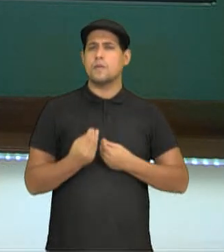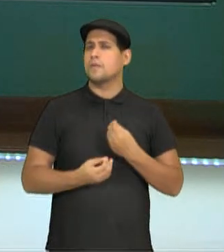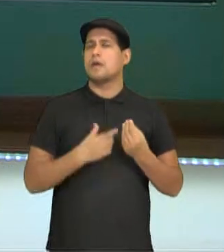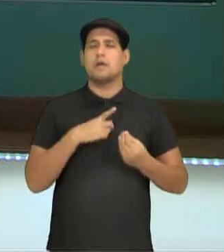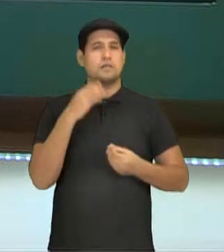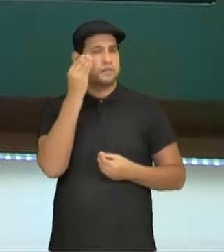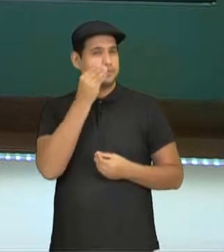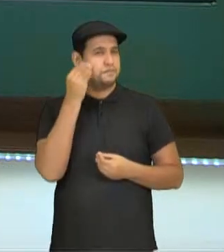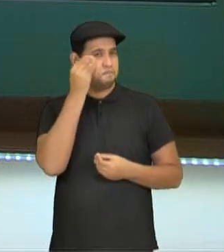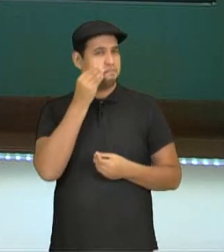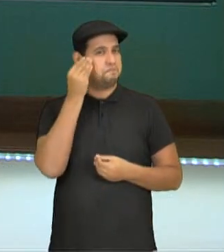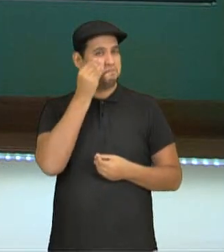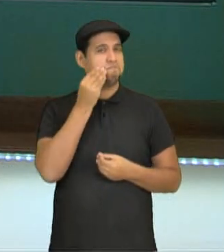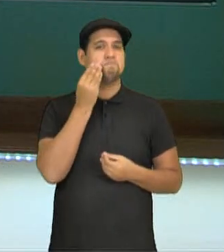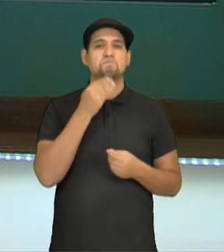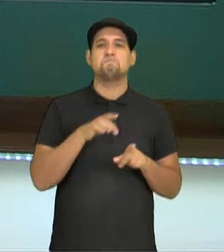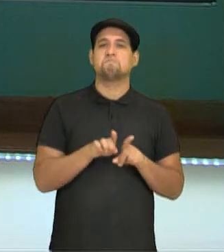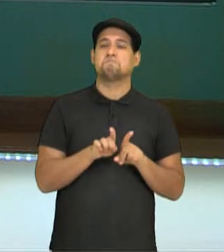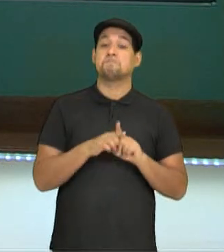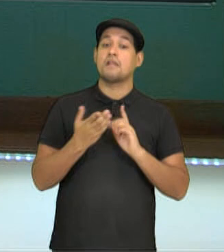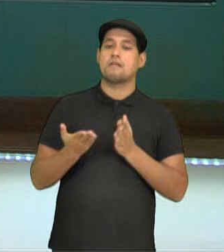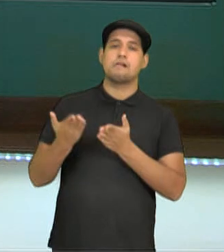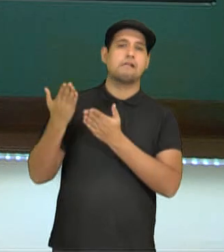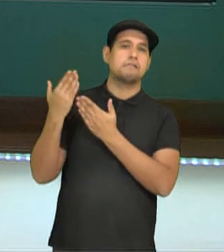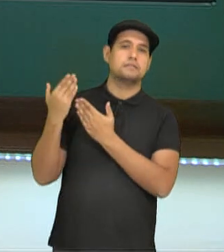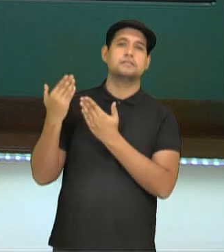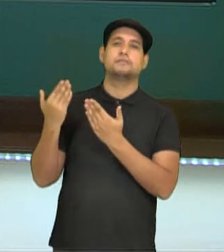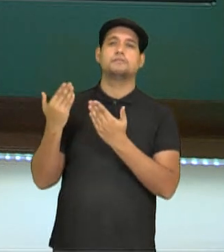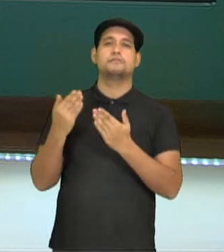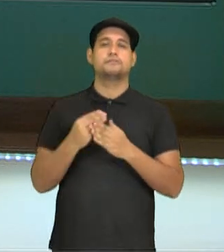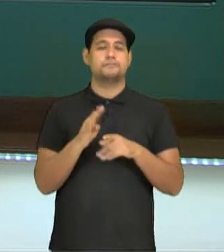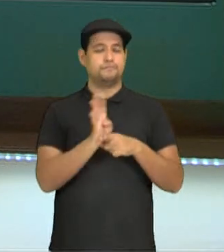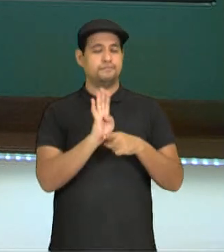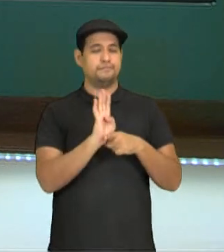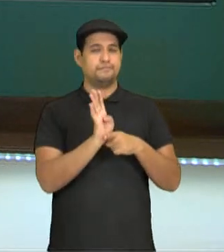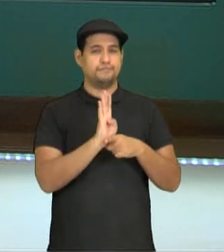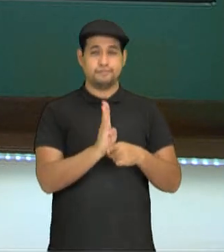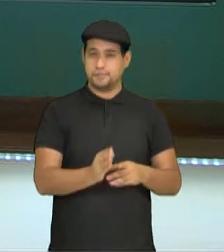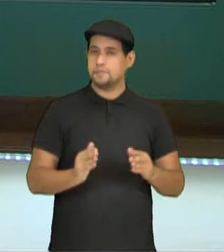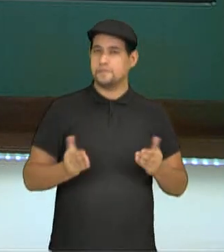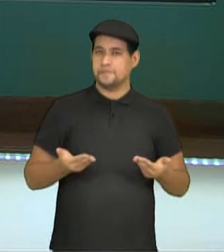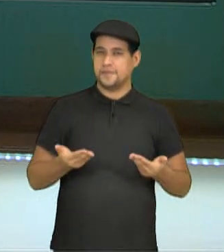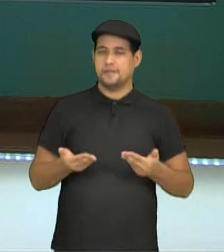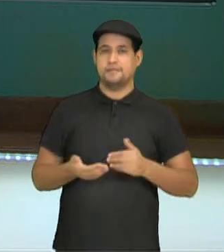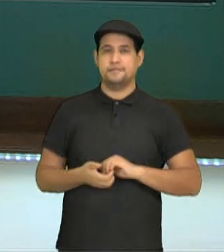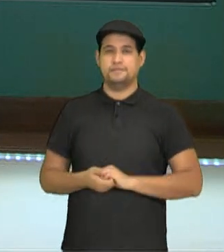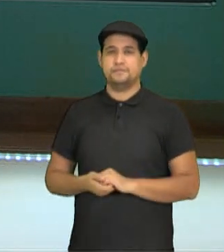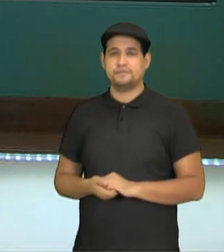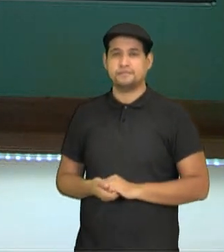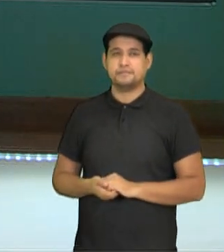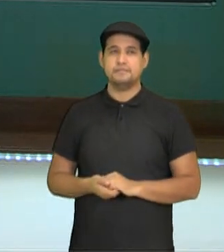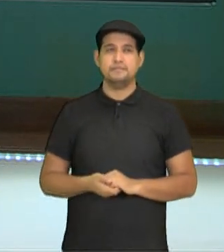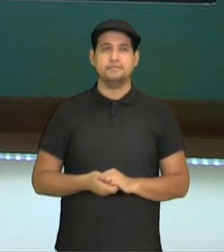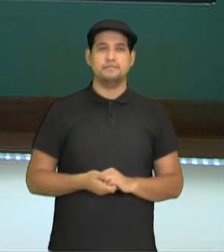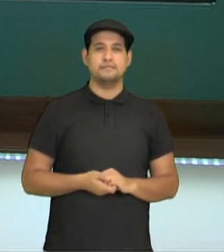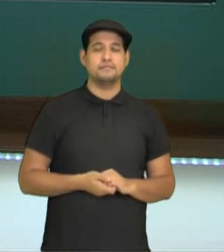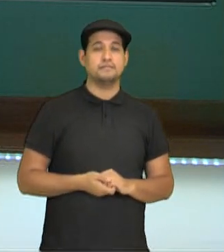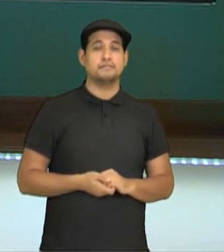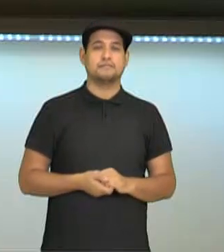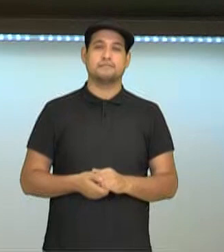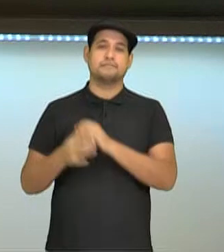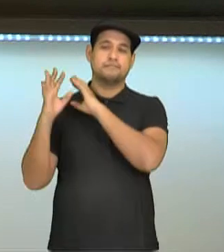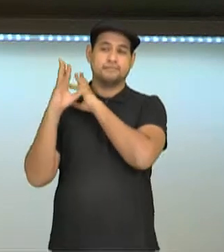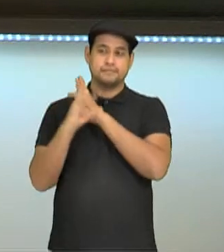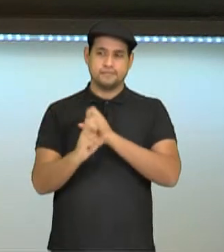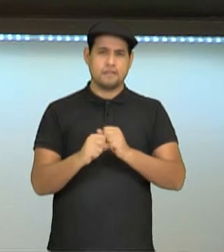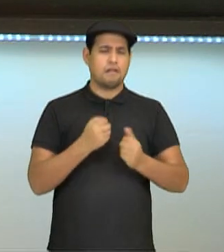essas experimentações antes do cinema, como ele é atualmente. Então,